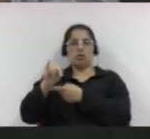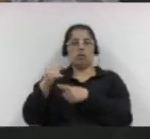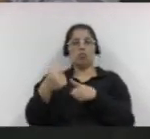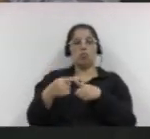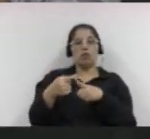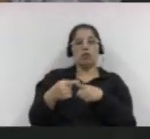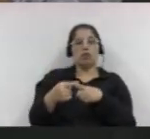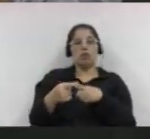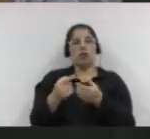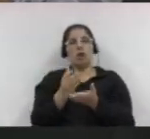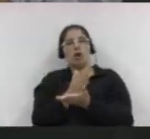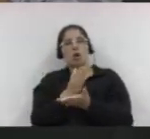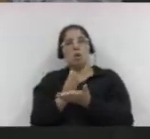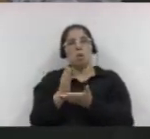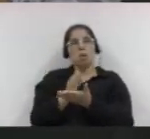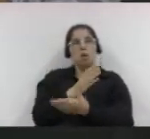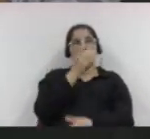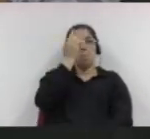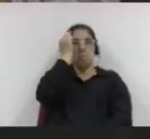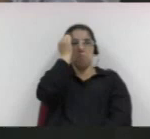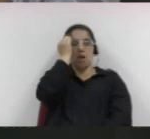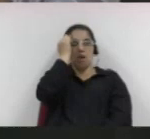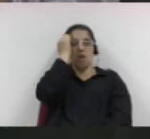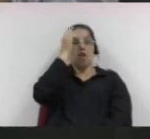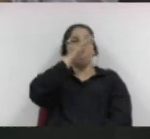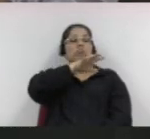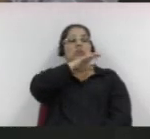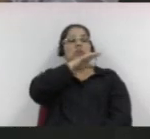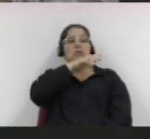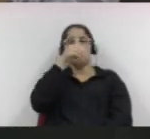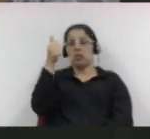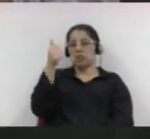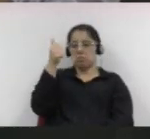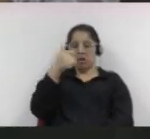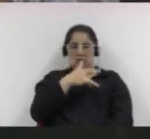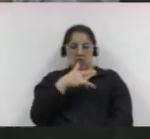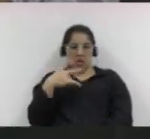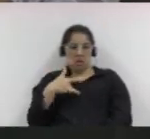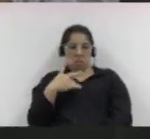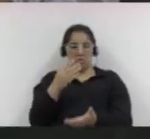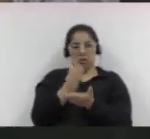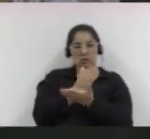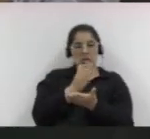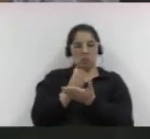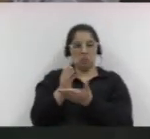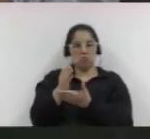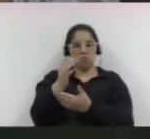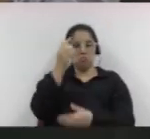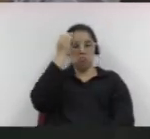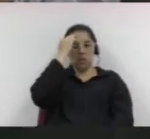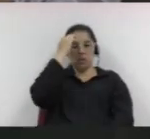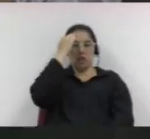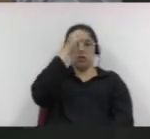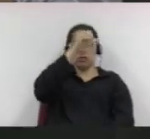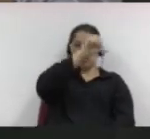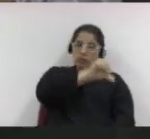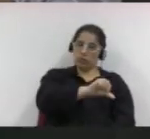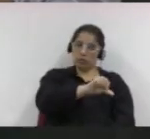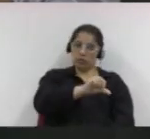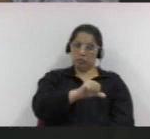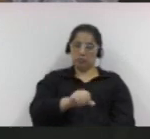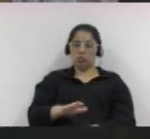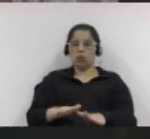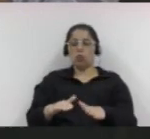alegavam, alguns achavam que o Tigrão não estava ruim, alguns falavam que estavam. Então, realmente, quando o médico